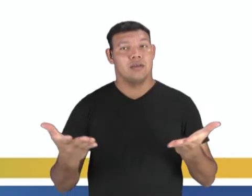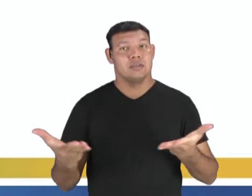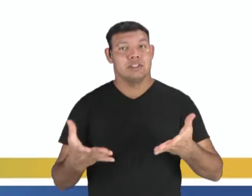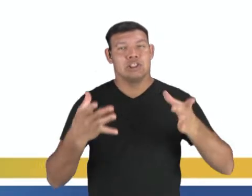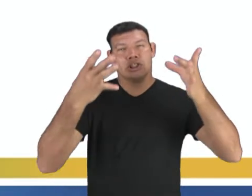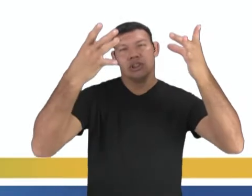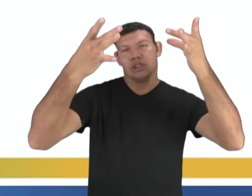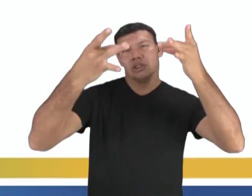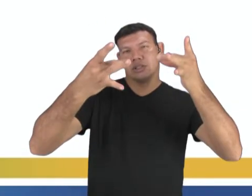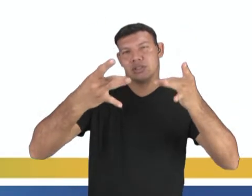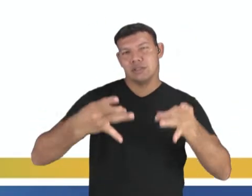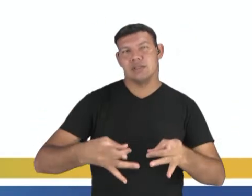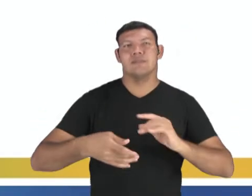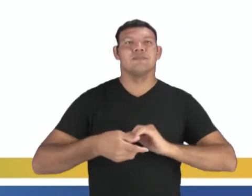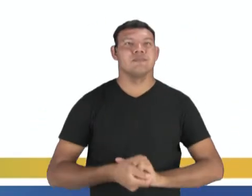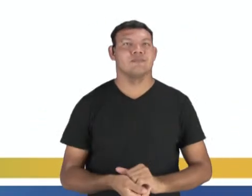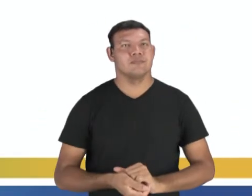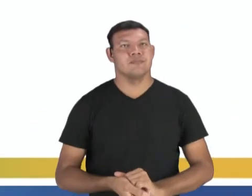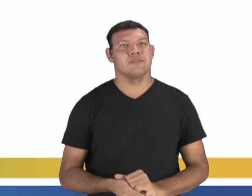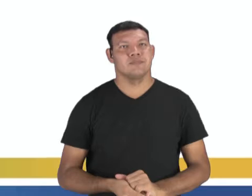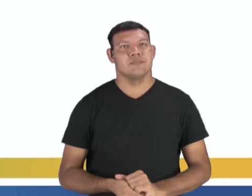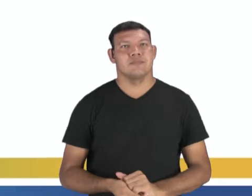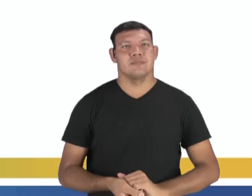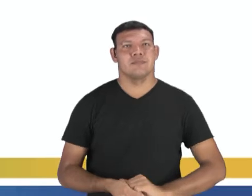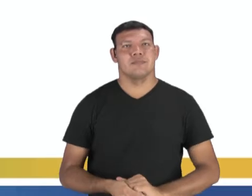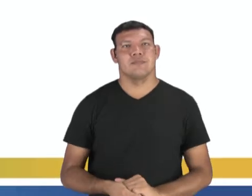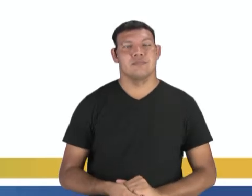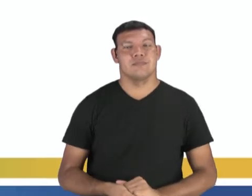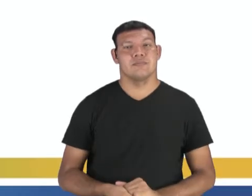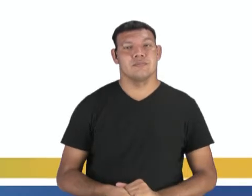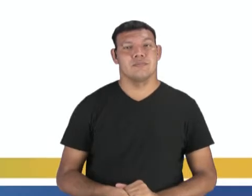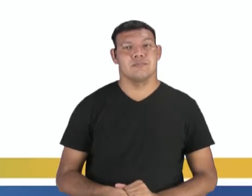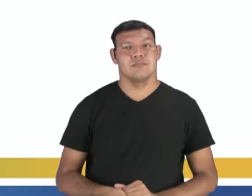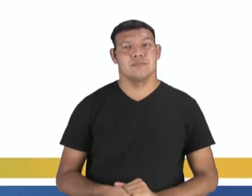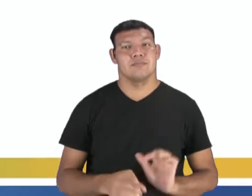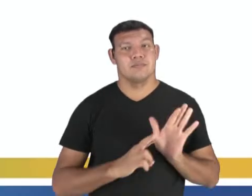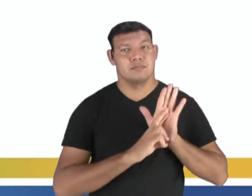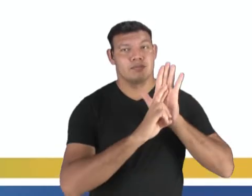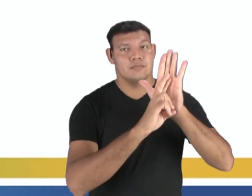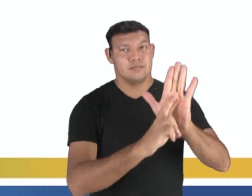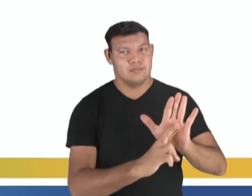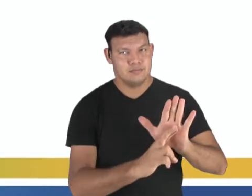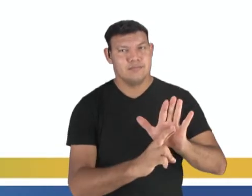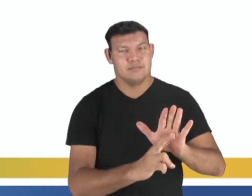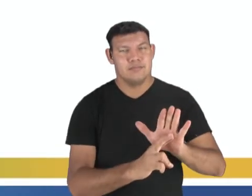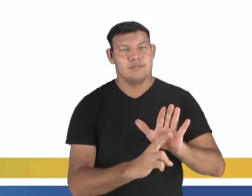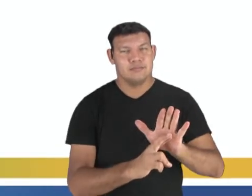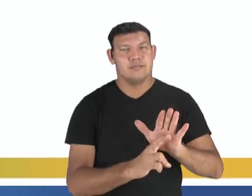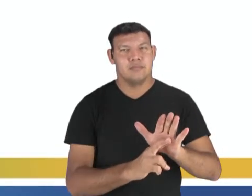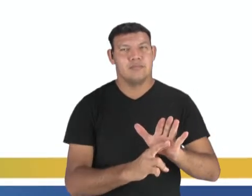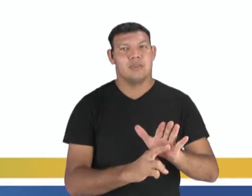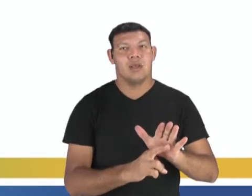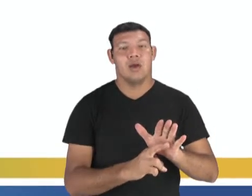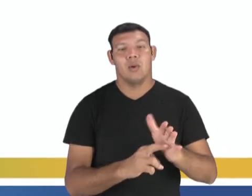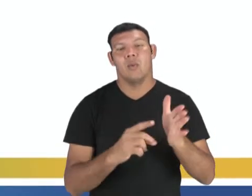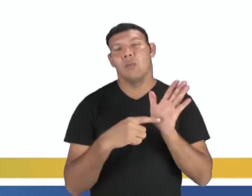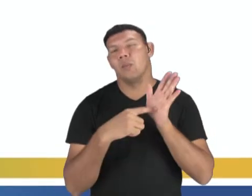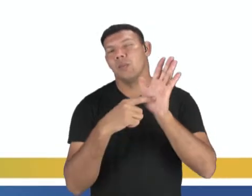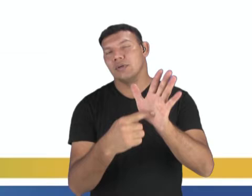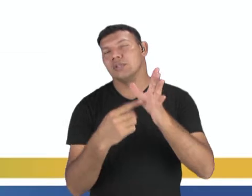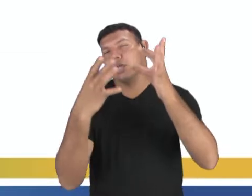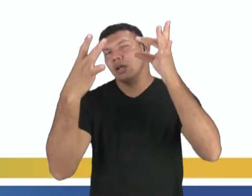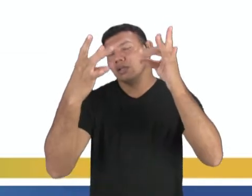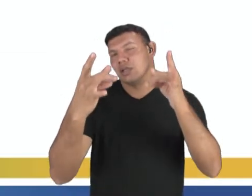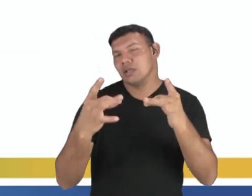Vejamos agora o que seria a descrição. A descrição representa o ato de descrever algo, e